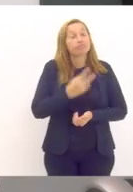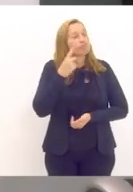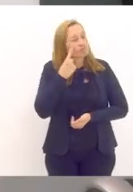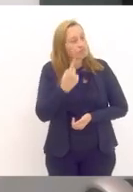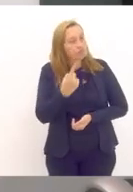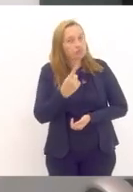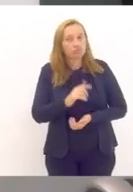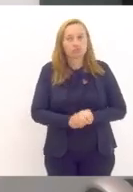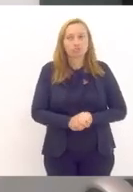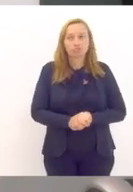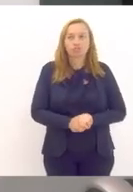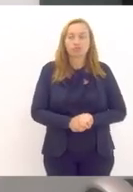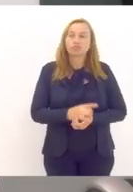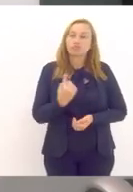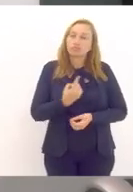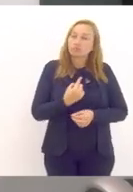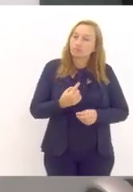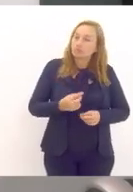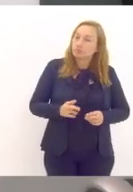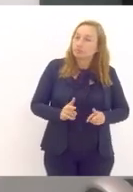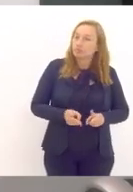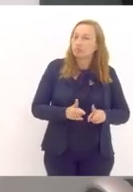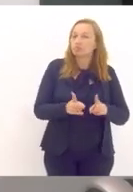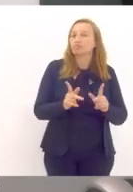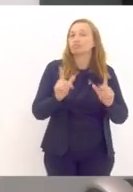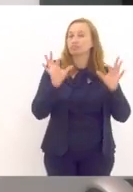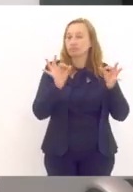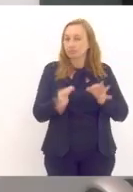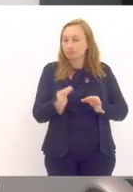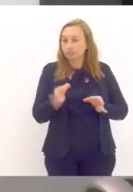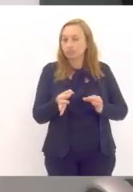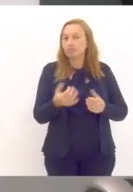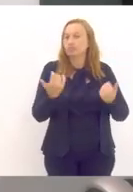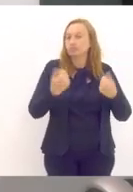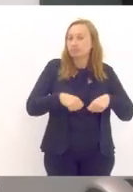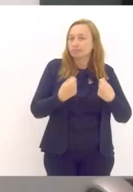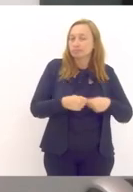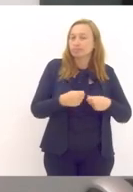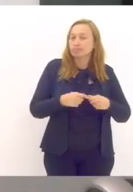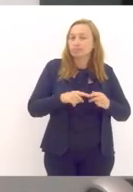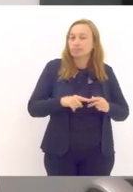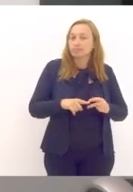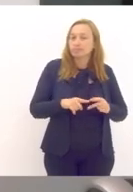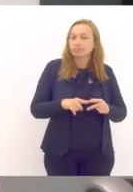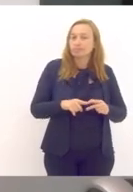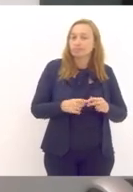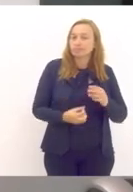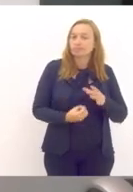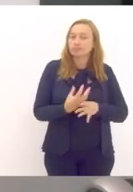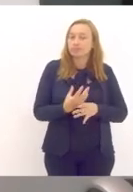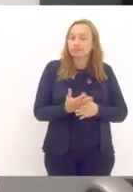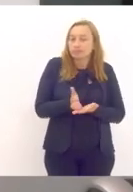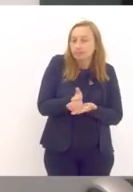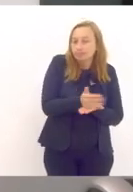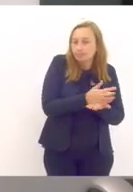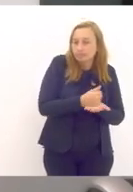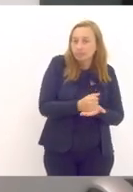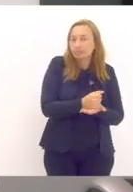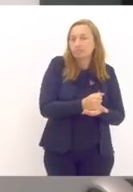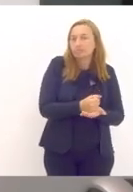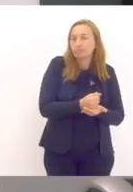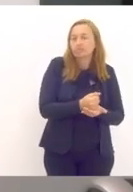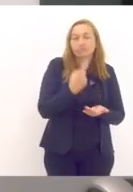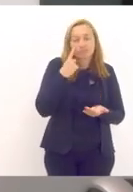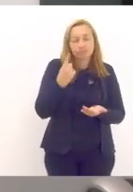é que estamos no caminho certo, apesar desse baque, precisamos reconstruir essa arrecadação em função dessa